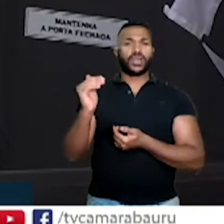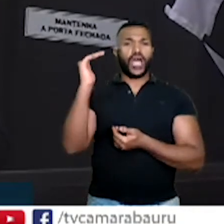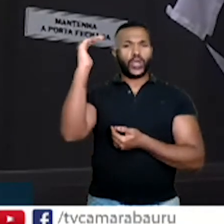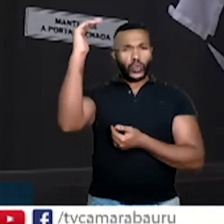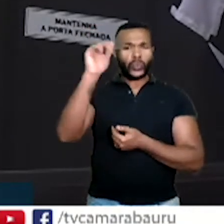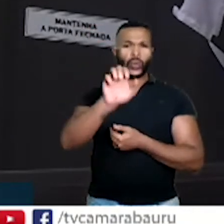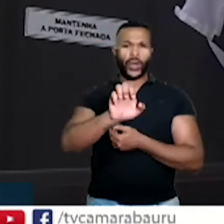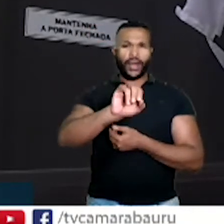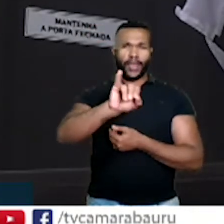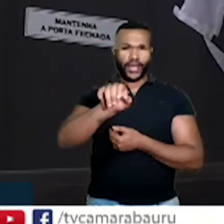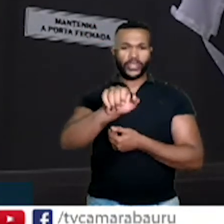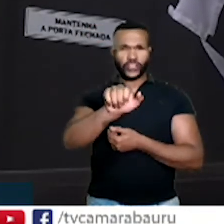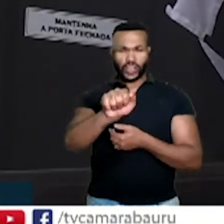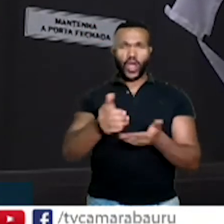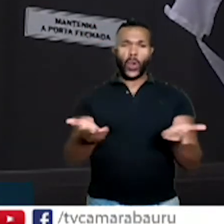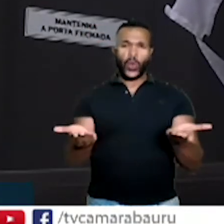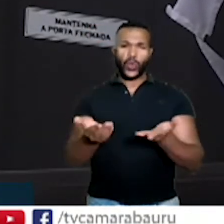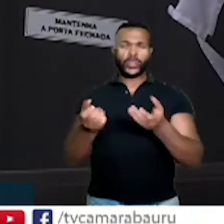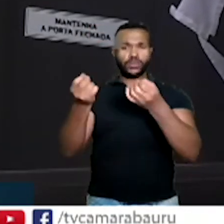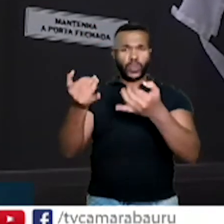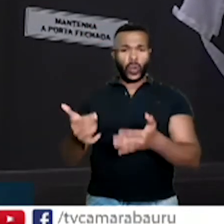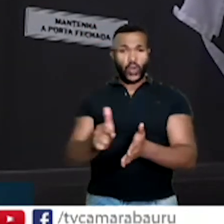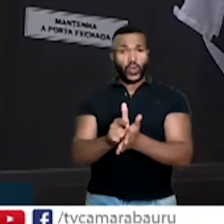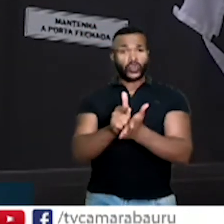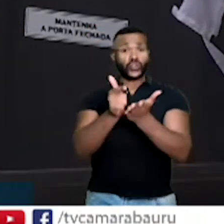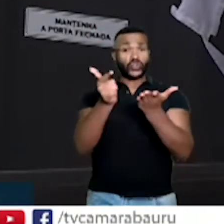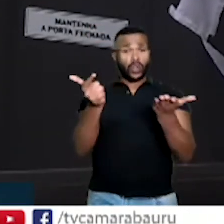Cidade também. Então, nós estamos também